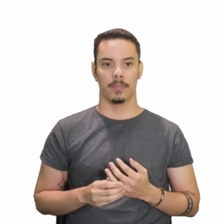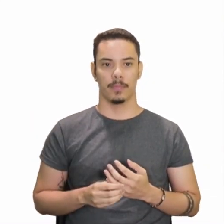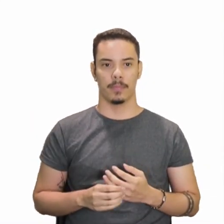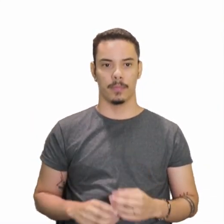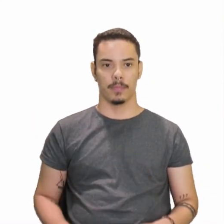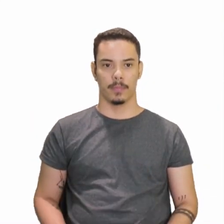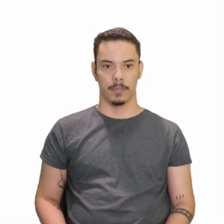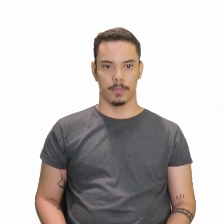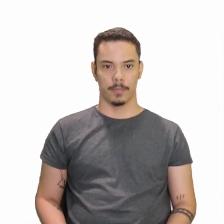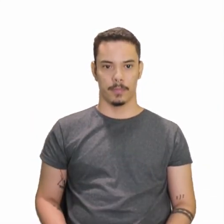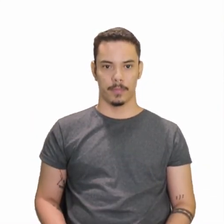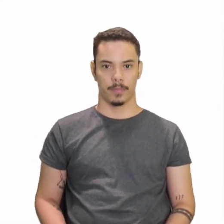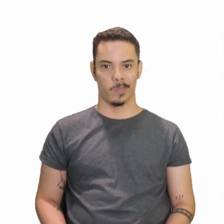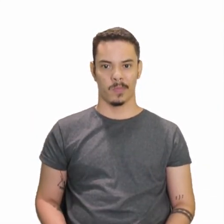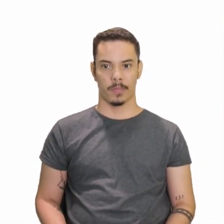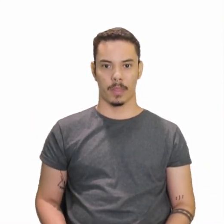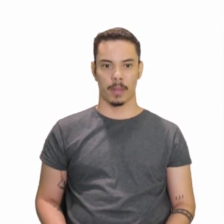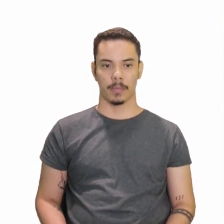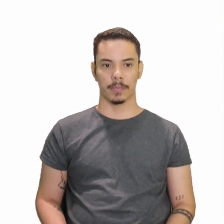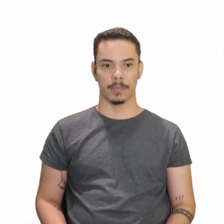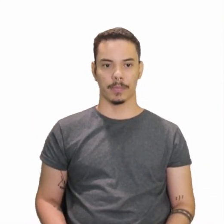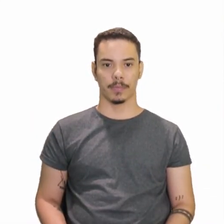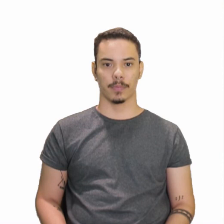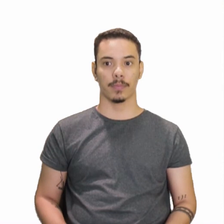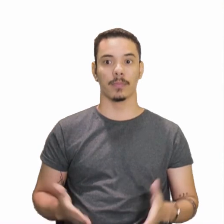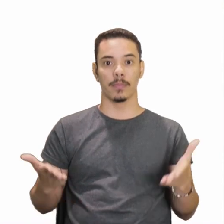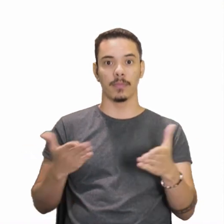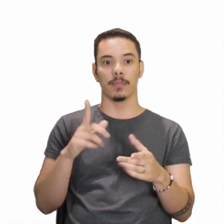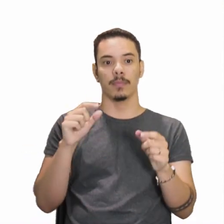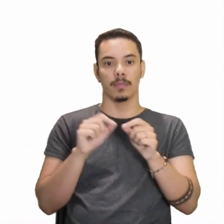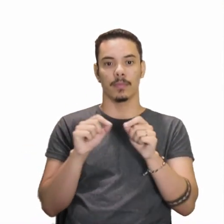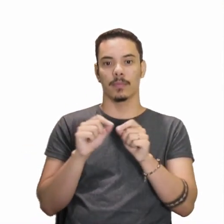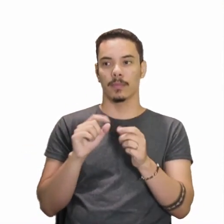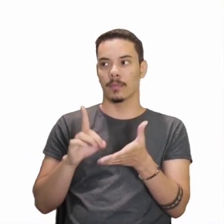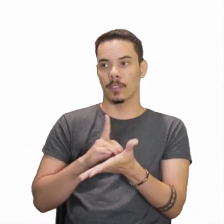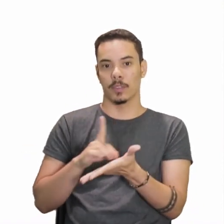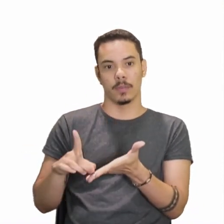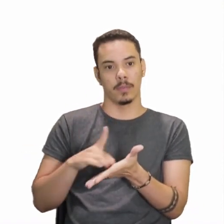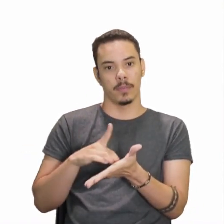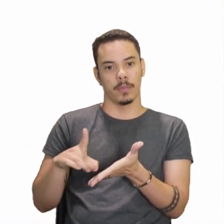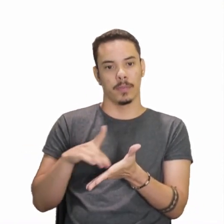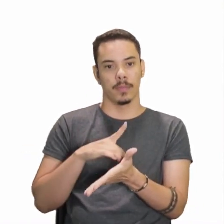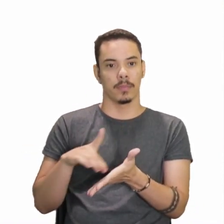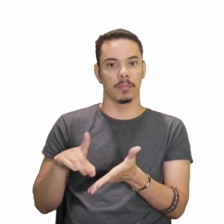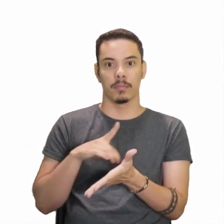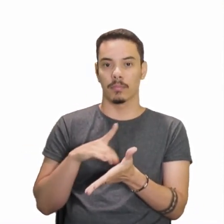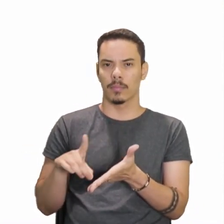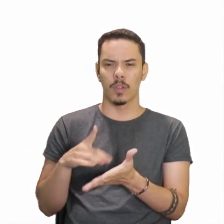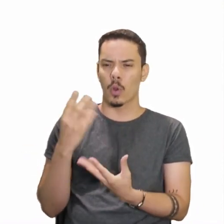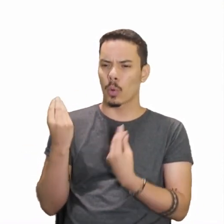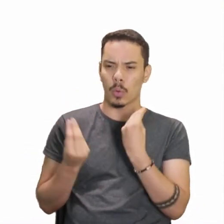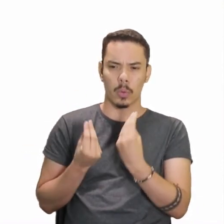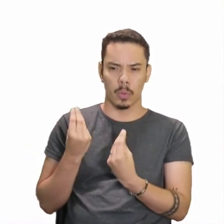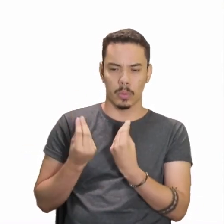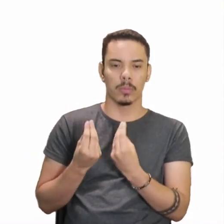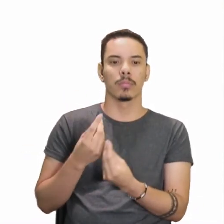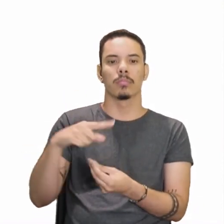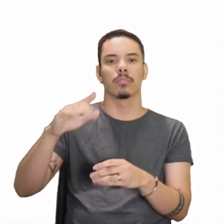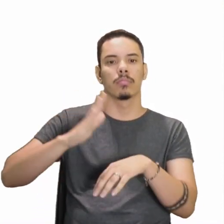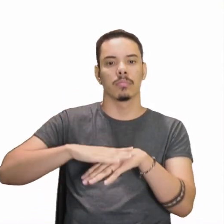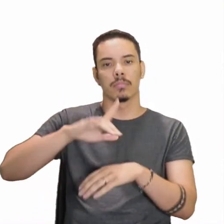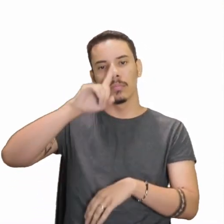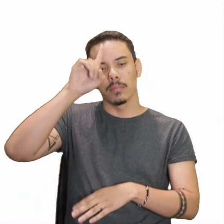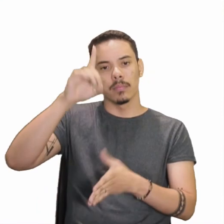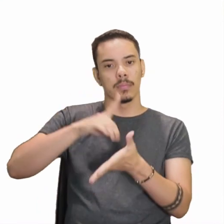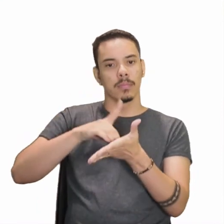de produzir. Então, você vai produzir um dicionário. Ah, professora, como assim? Tá,